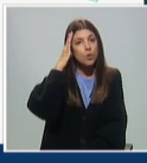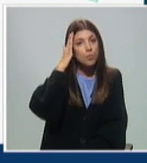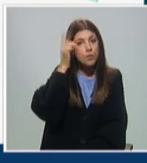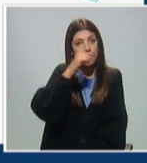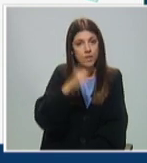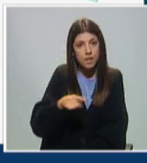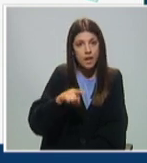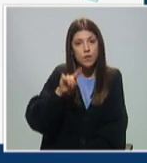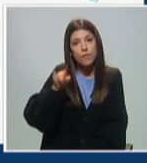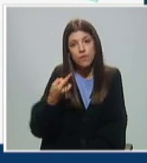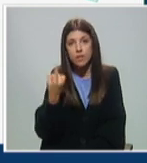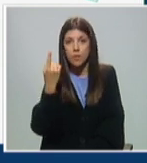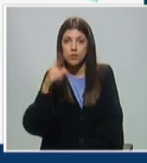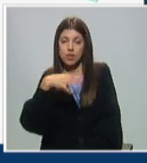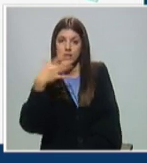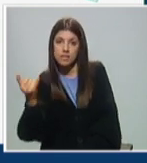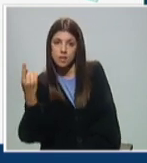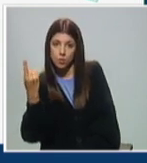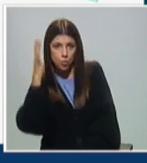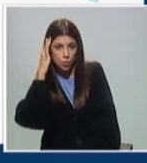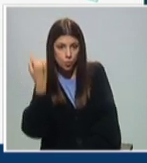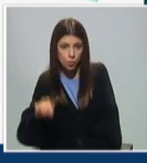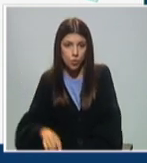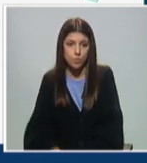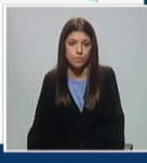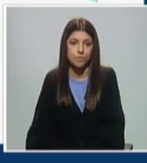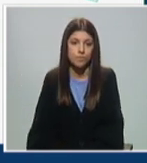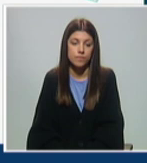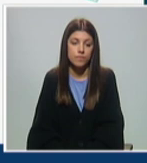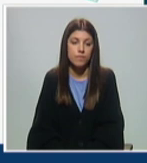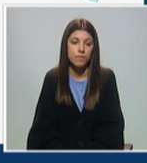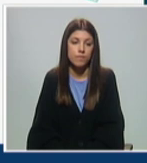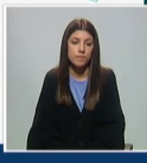aumentar, clicávamos aqui. Queremos diminuir, colocamos aqui.